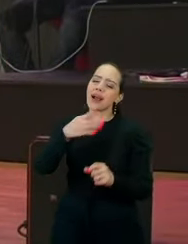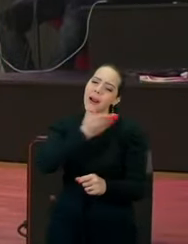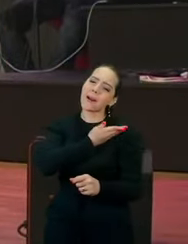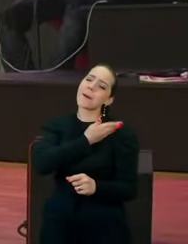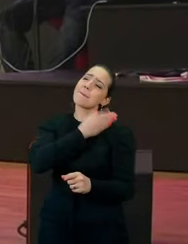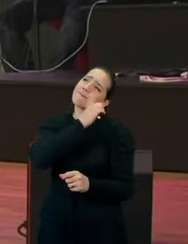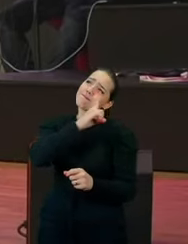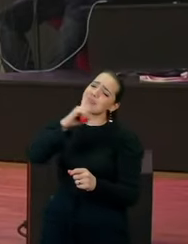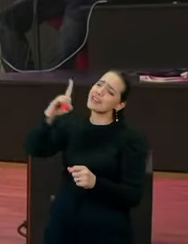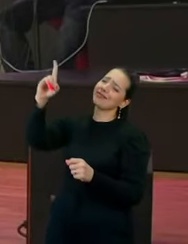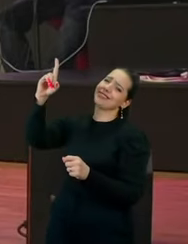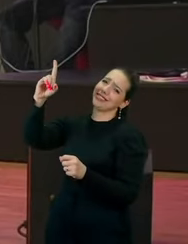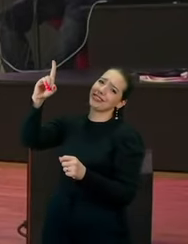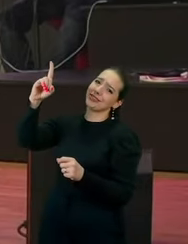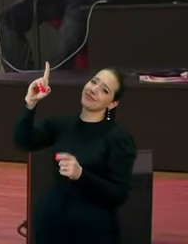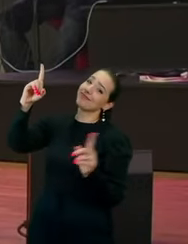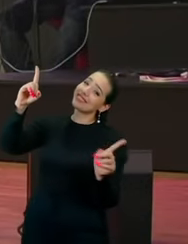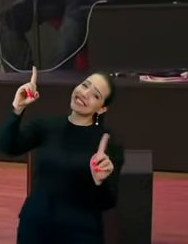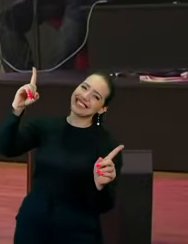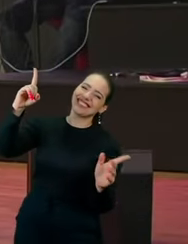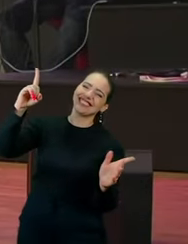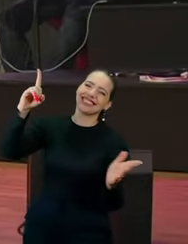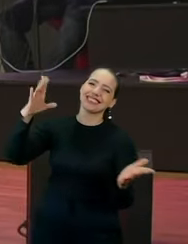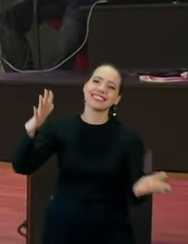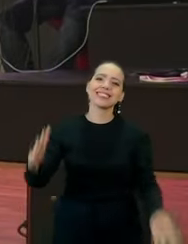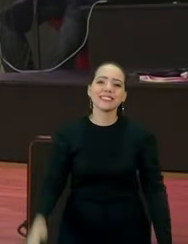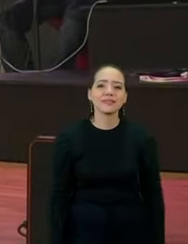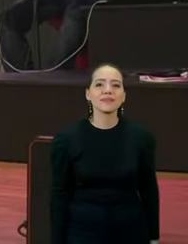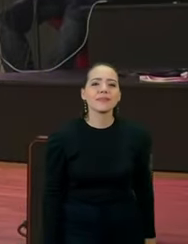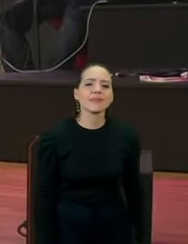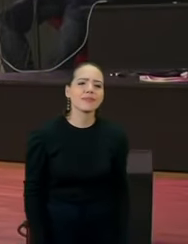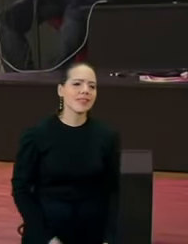do que ser amigo de